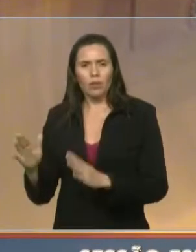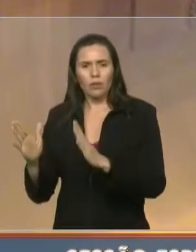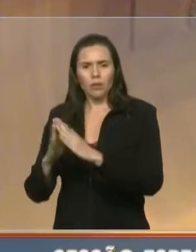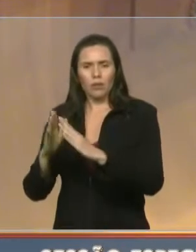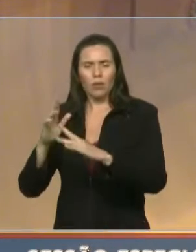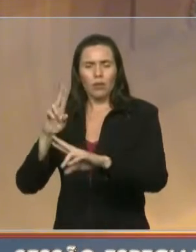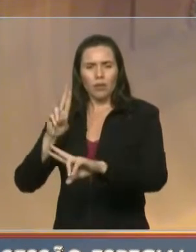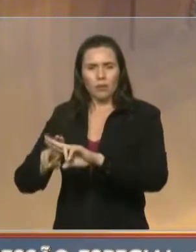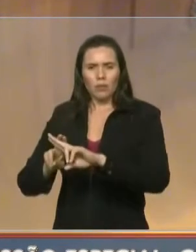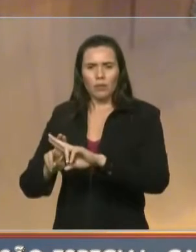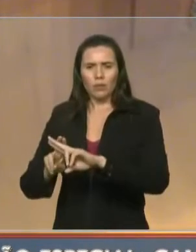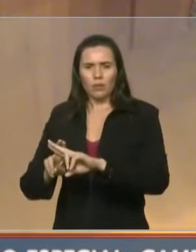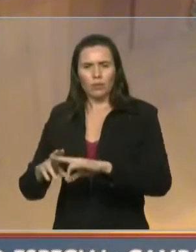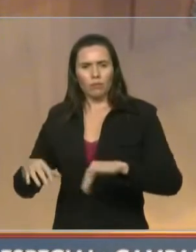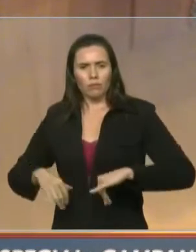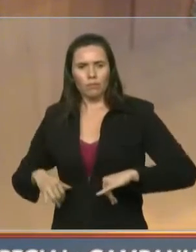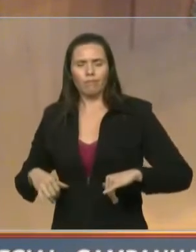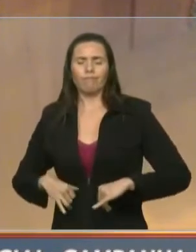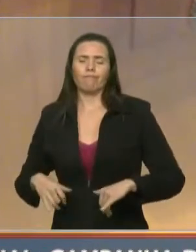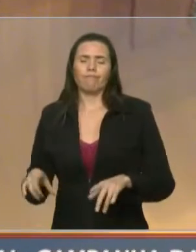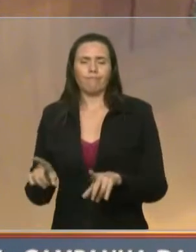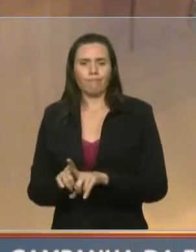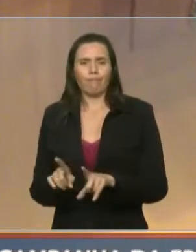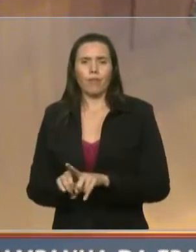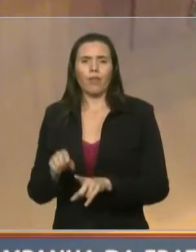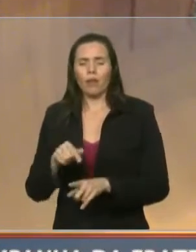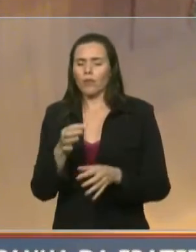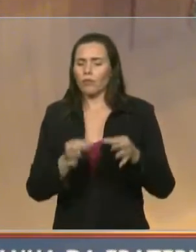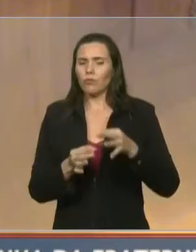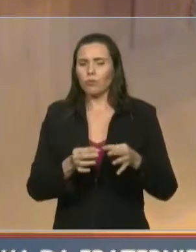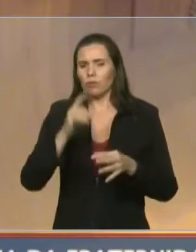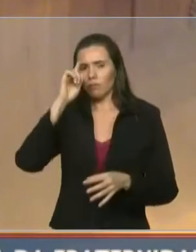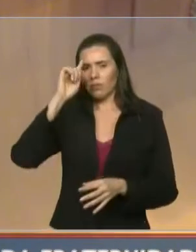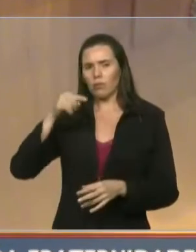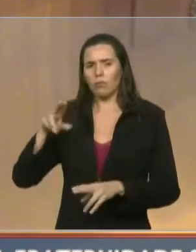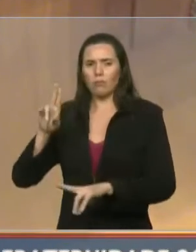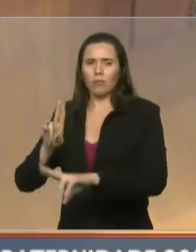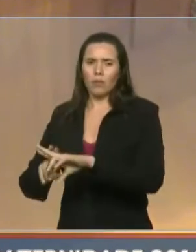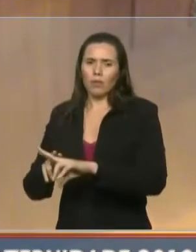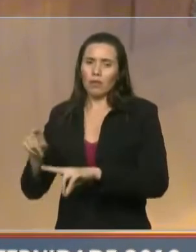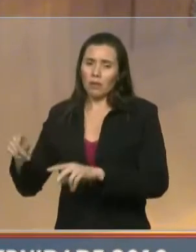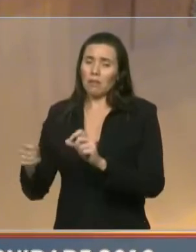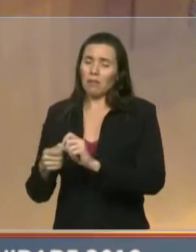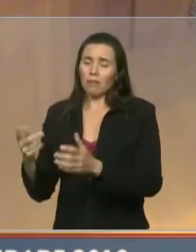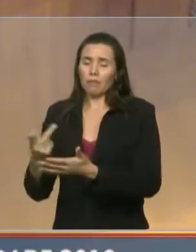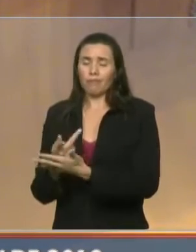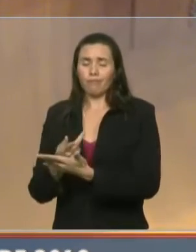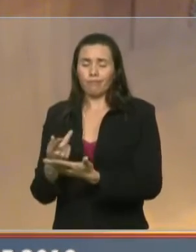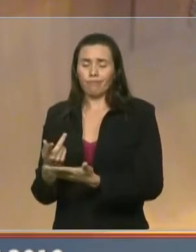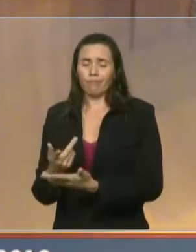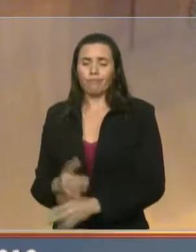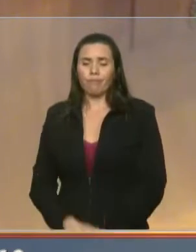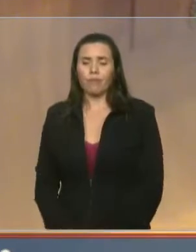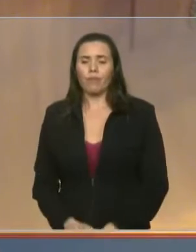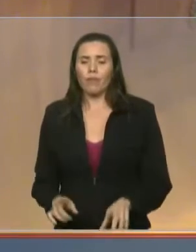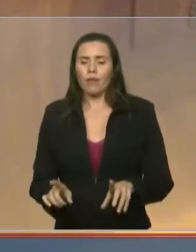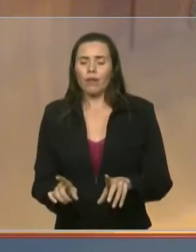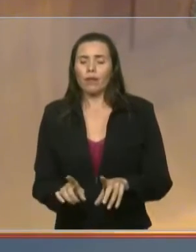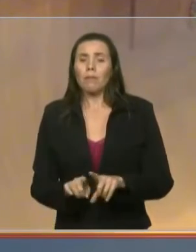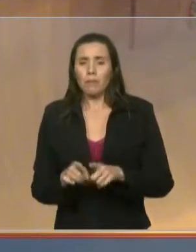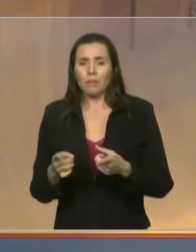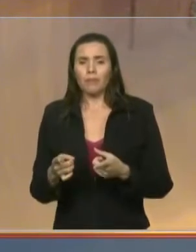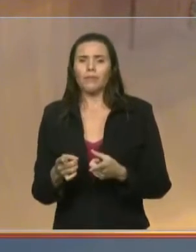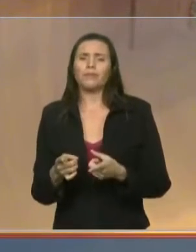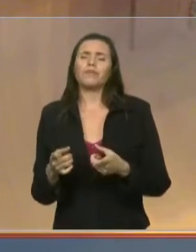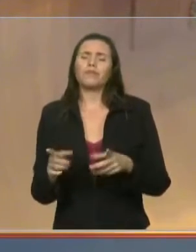suas penas determinadas pela justiça. Outro episódio de repressão que eu